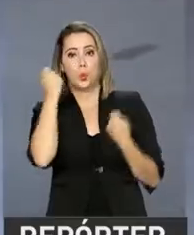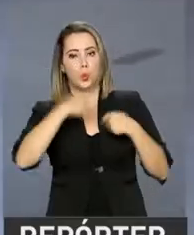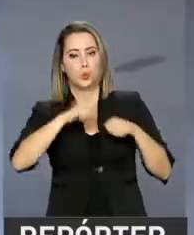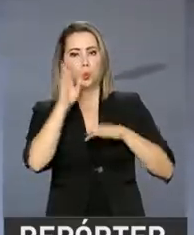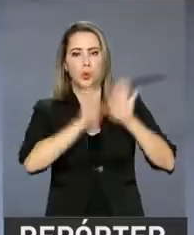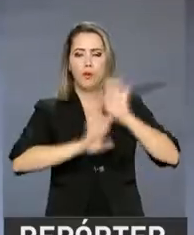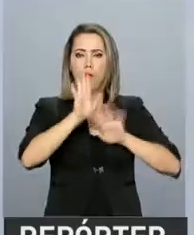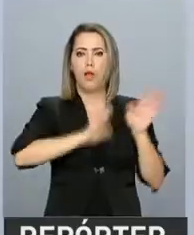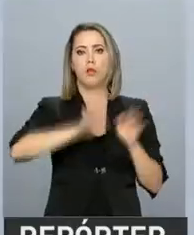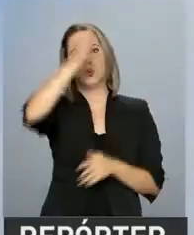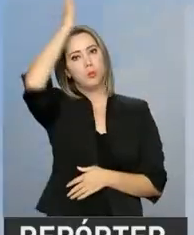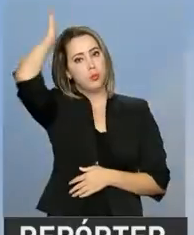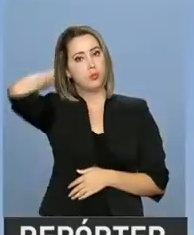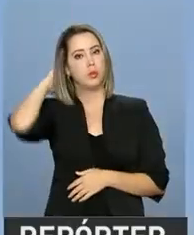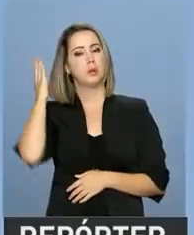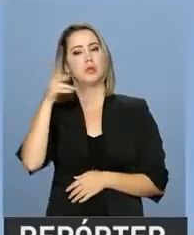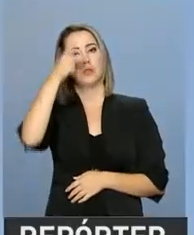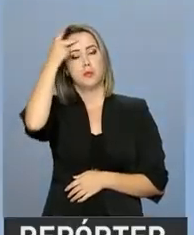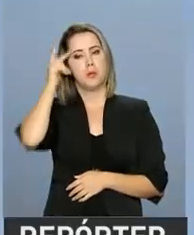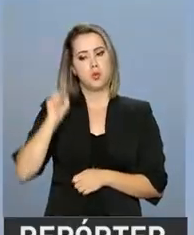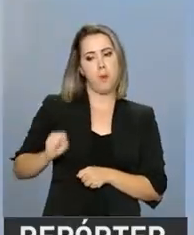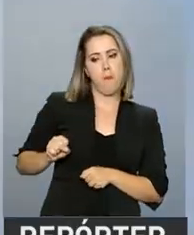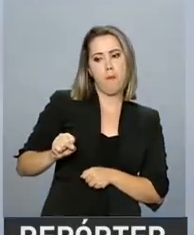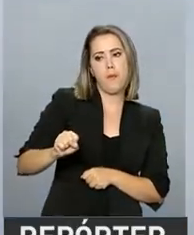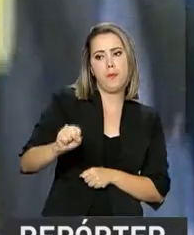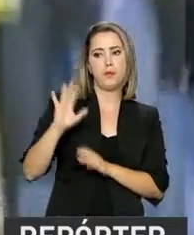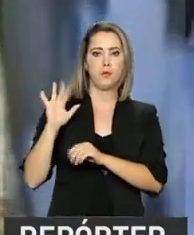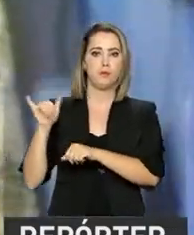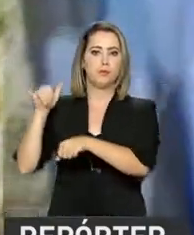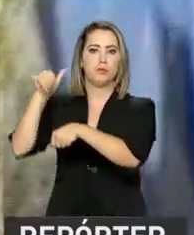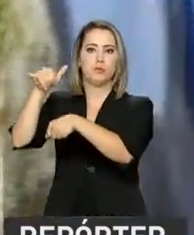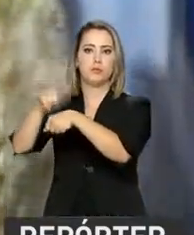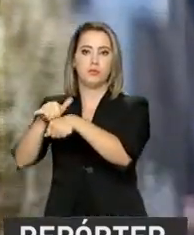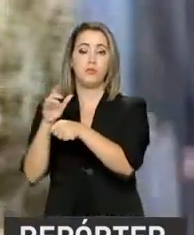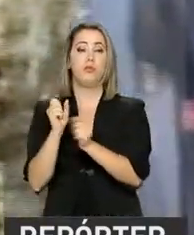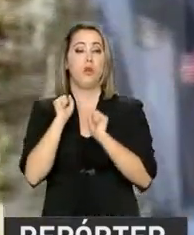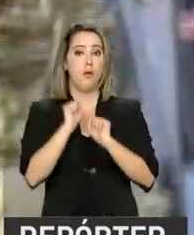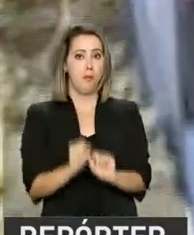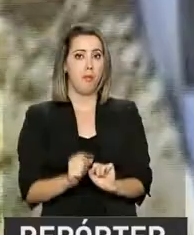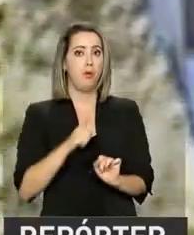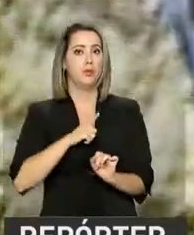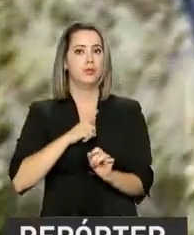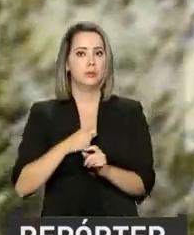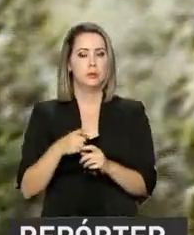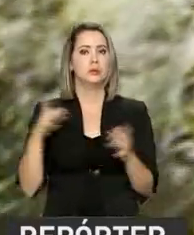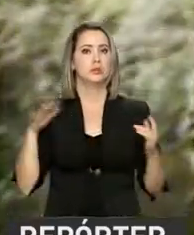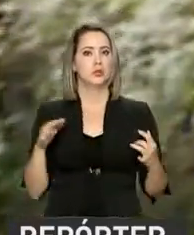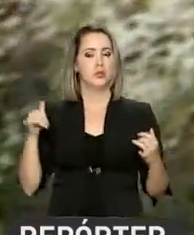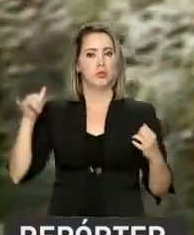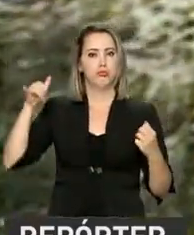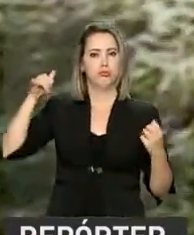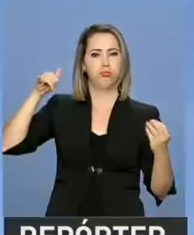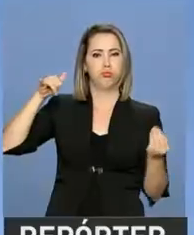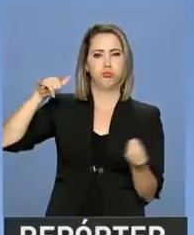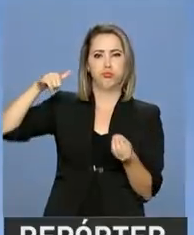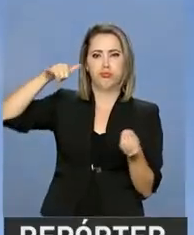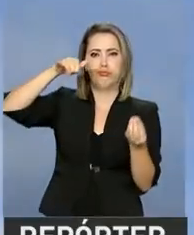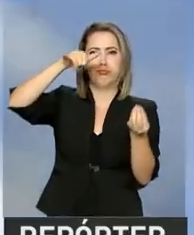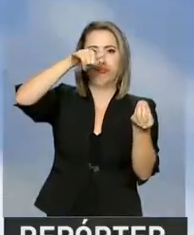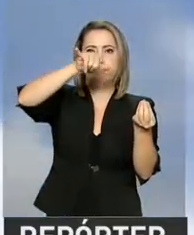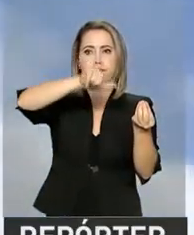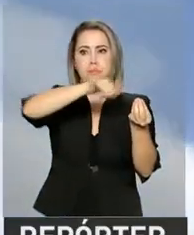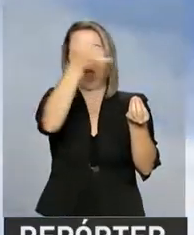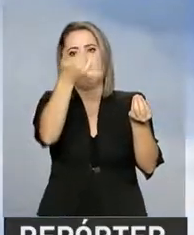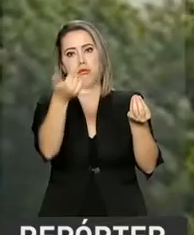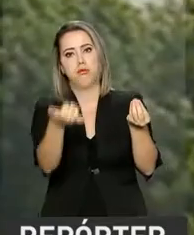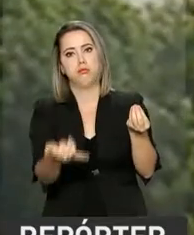deixa bombeiros e pilotos de avião em alerta. Um balão pode provocar acidentes graves e até mesmo a queda de